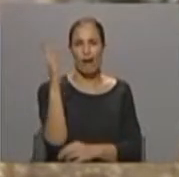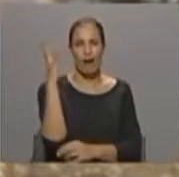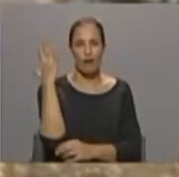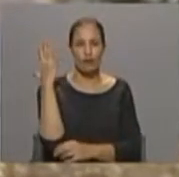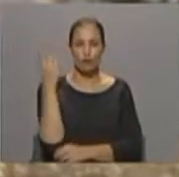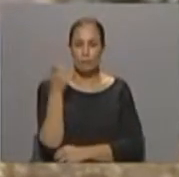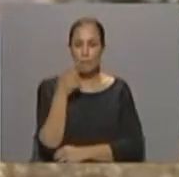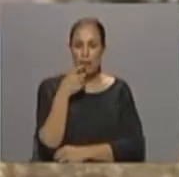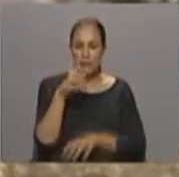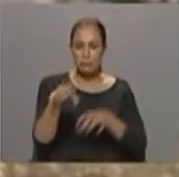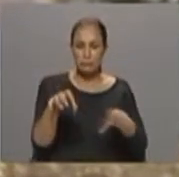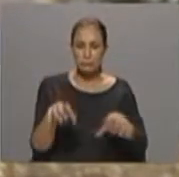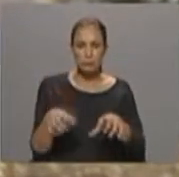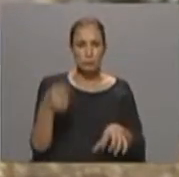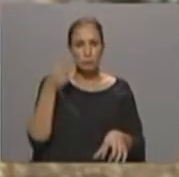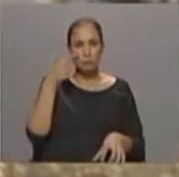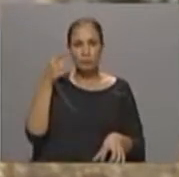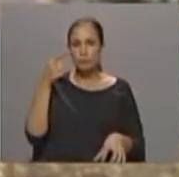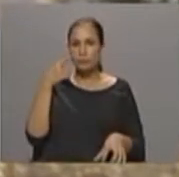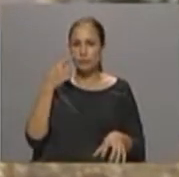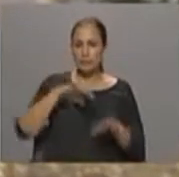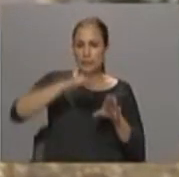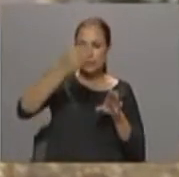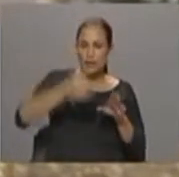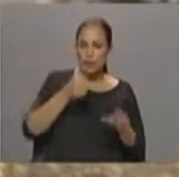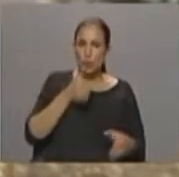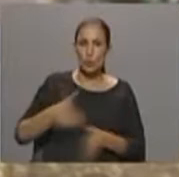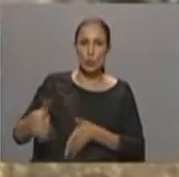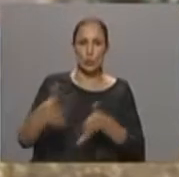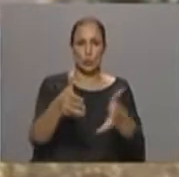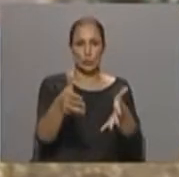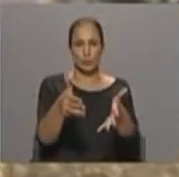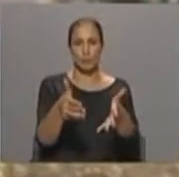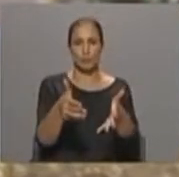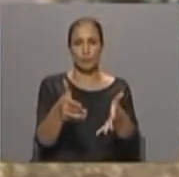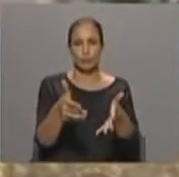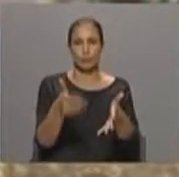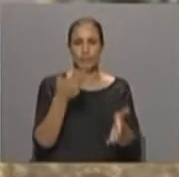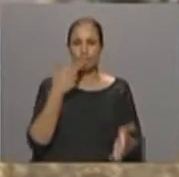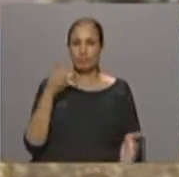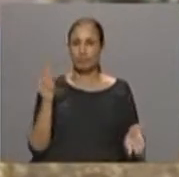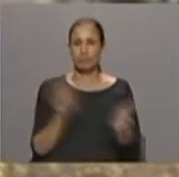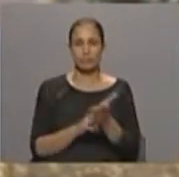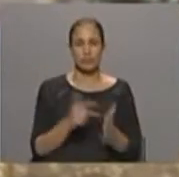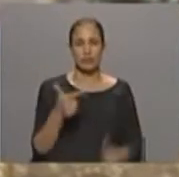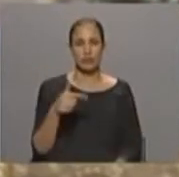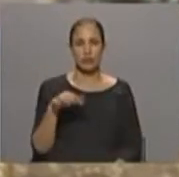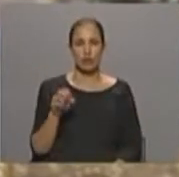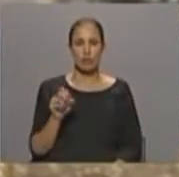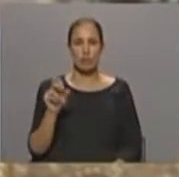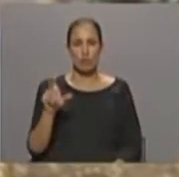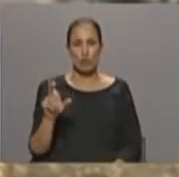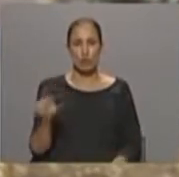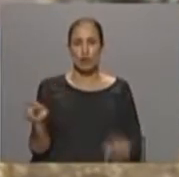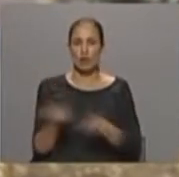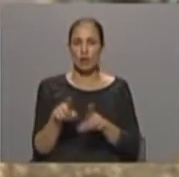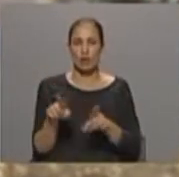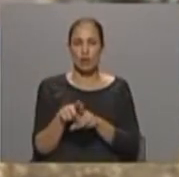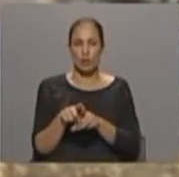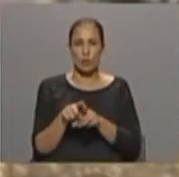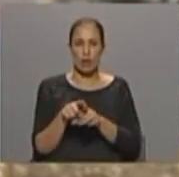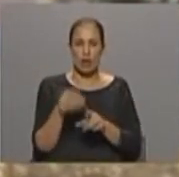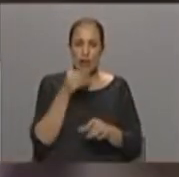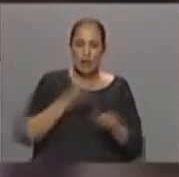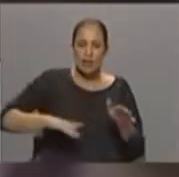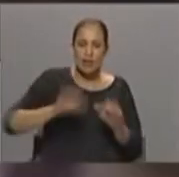pedras, as montanhas, as serras e os rios. De facto, ele amava Timor como a sua própria terra, Candelária ou Ilha